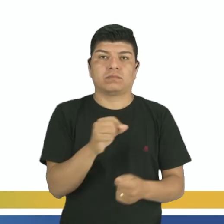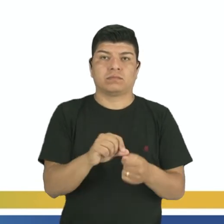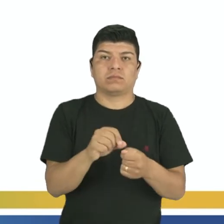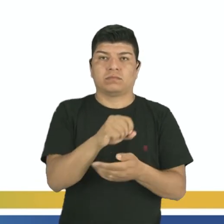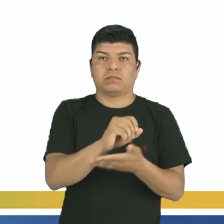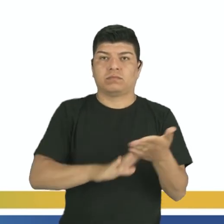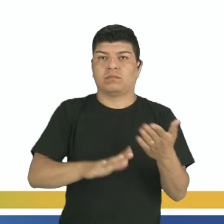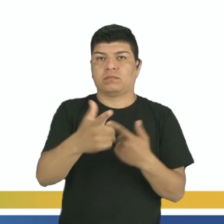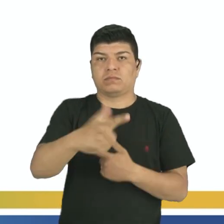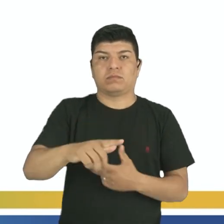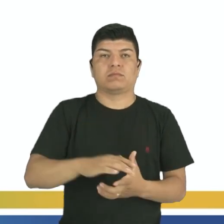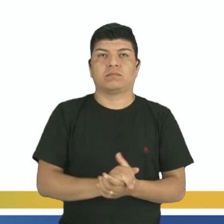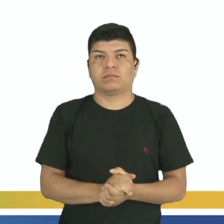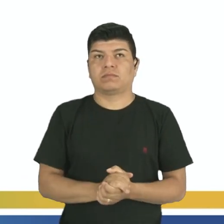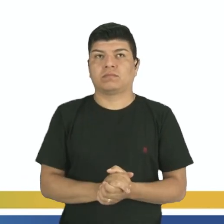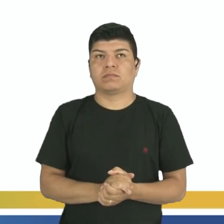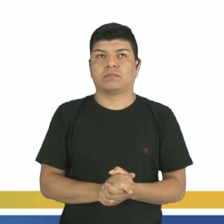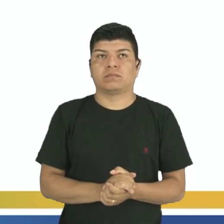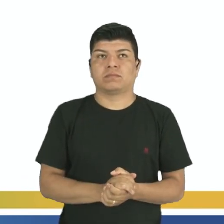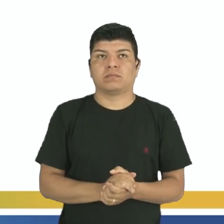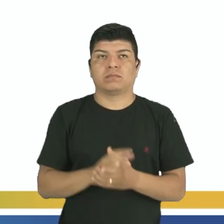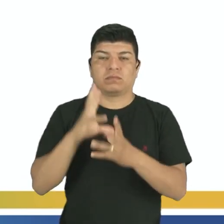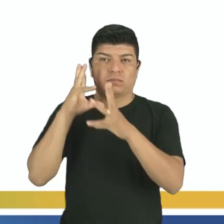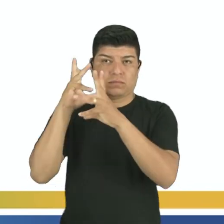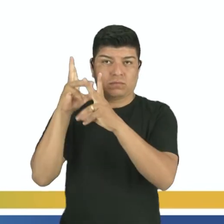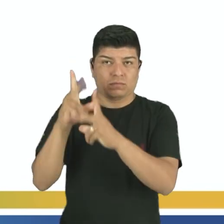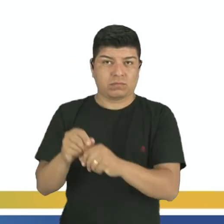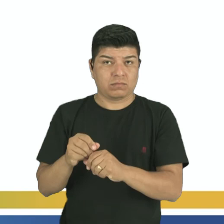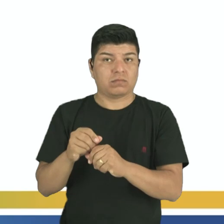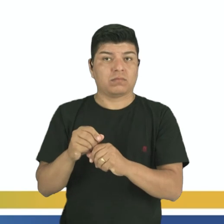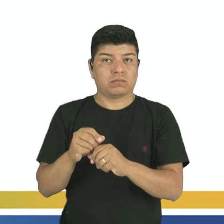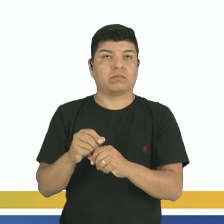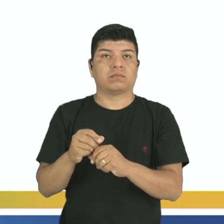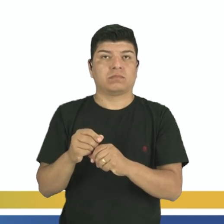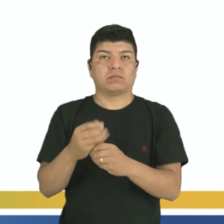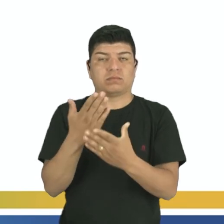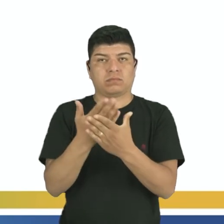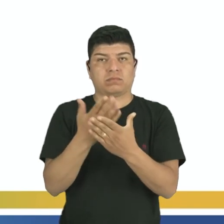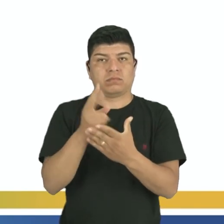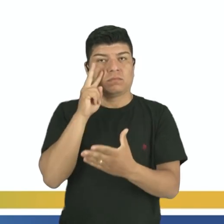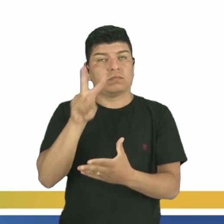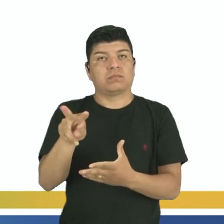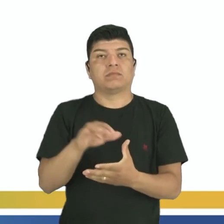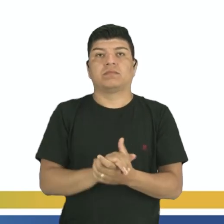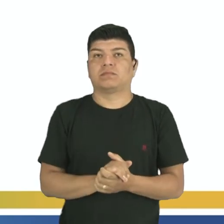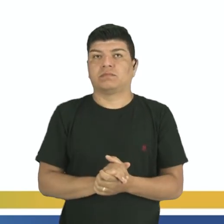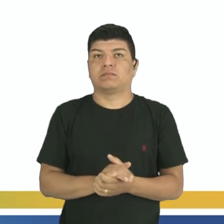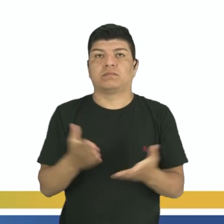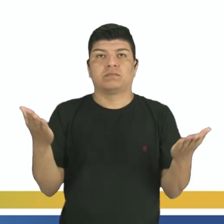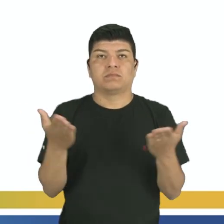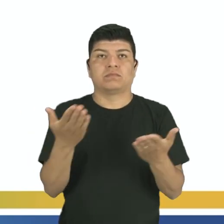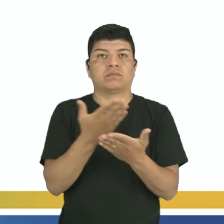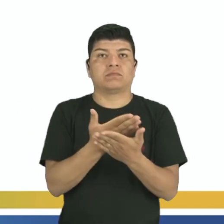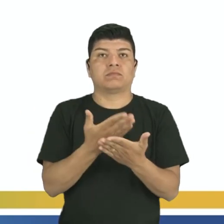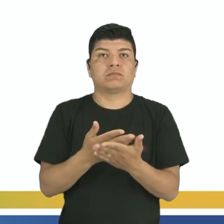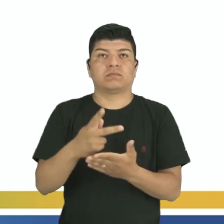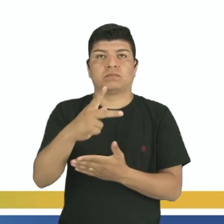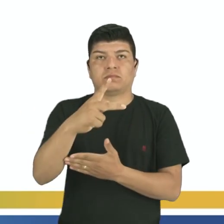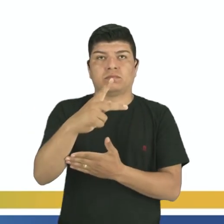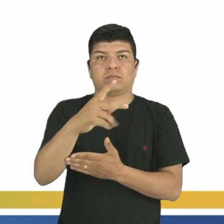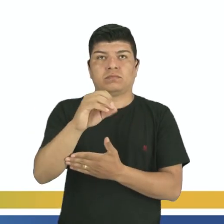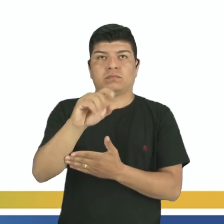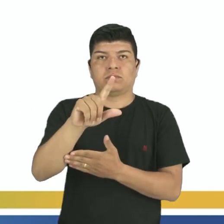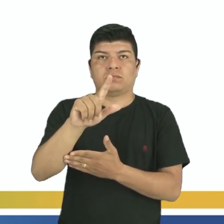um exercício. Então, retomando aí, ó, recapitulando o que a gente viu, né? Hoje nós estudamos os polígonos que